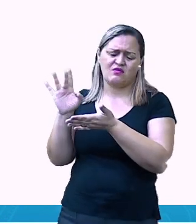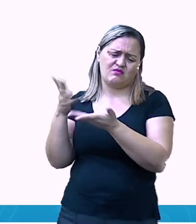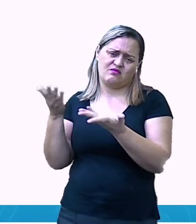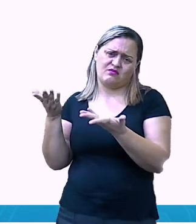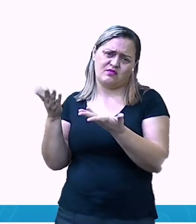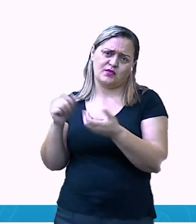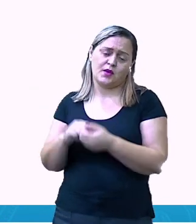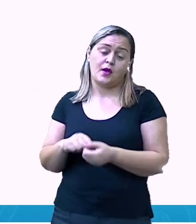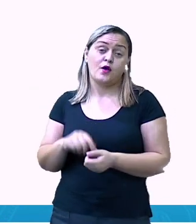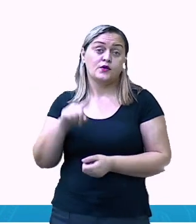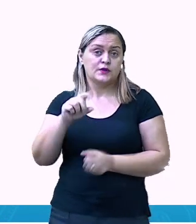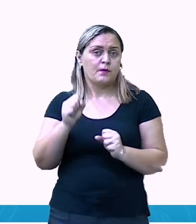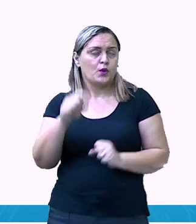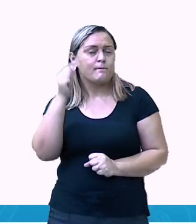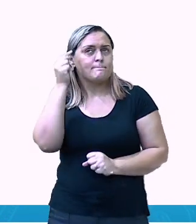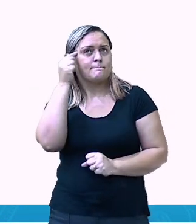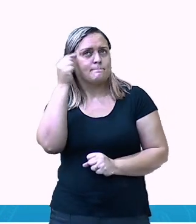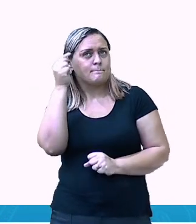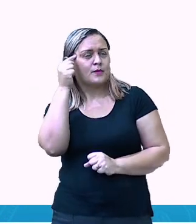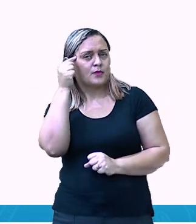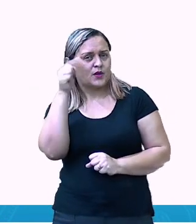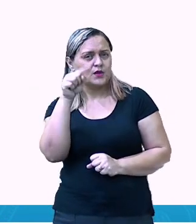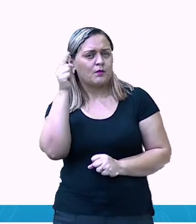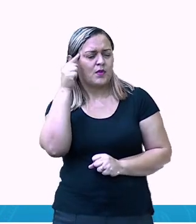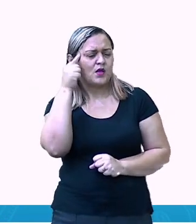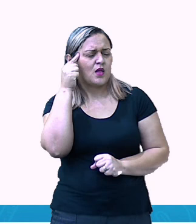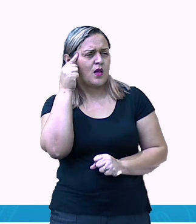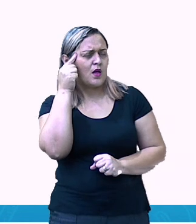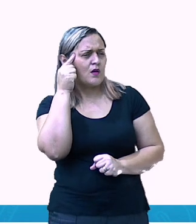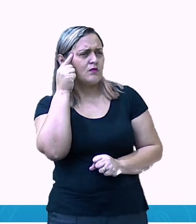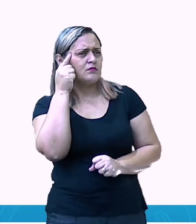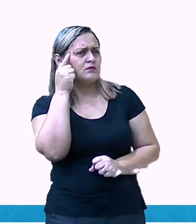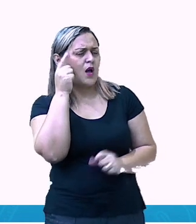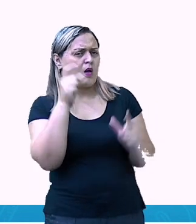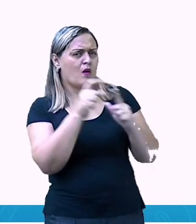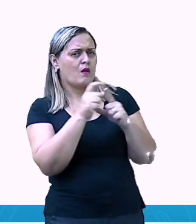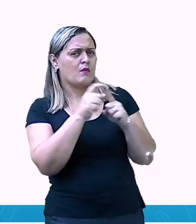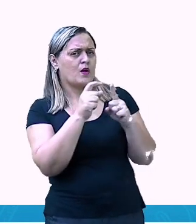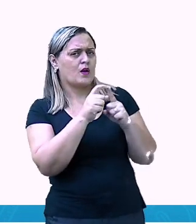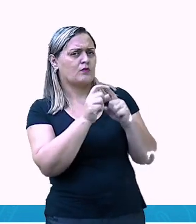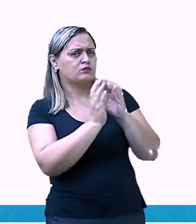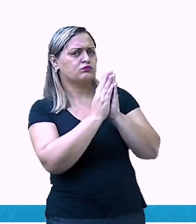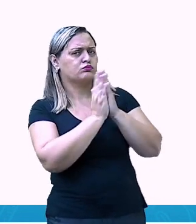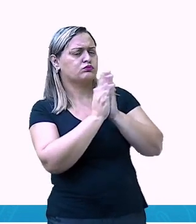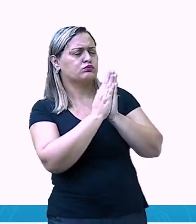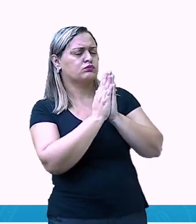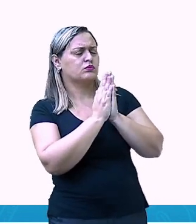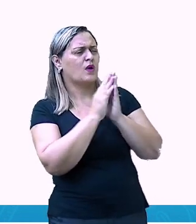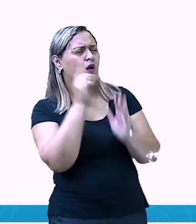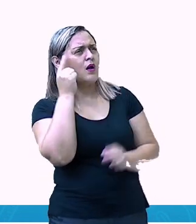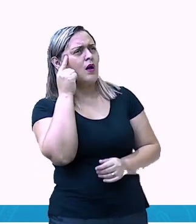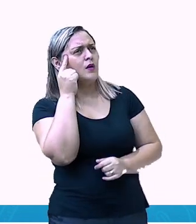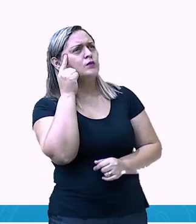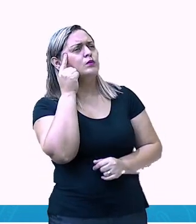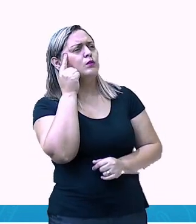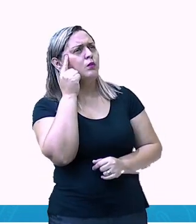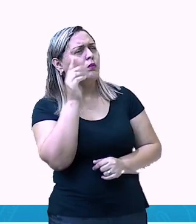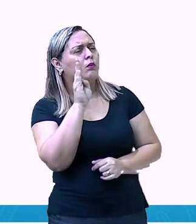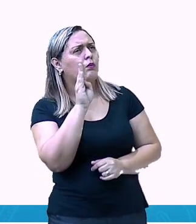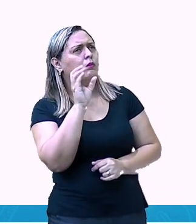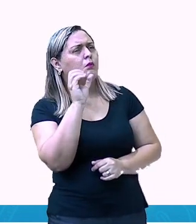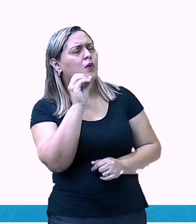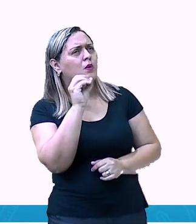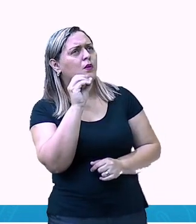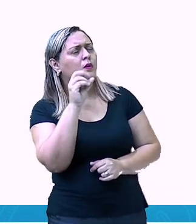vai pensar na palavra boneca e vai tentar escrever pelo menos uma sílaba dessa palavra. Por